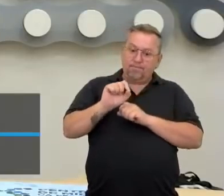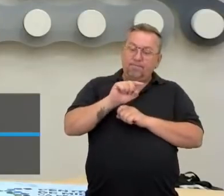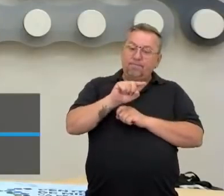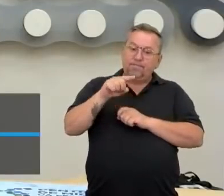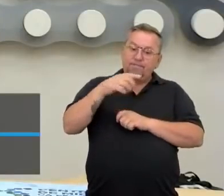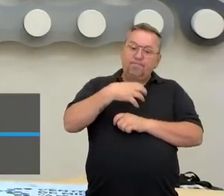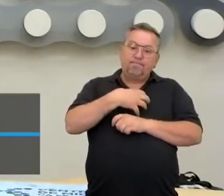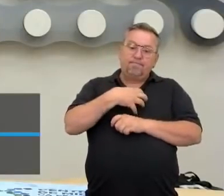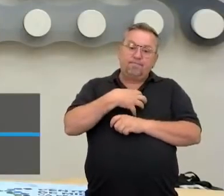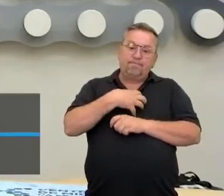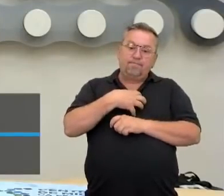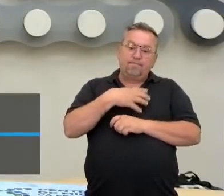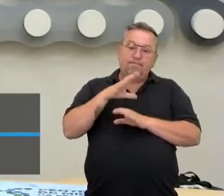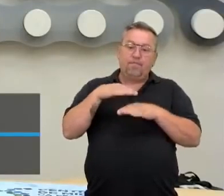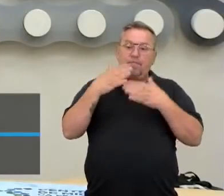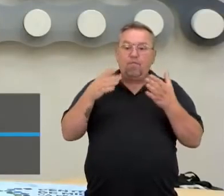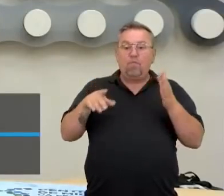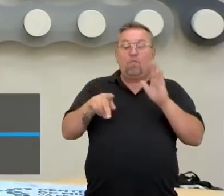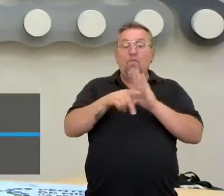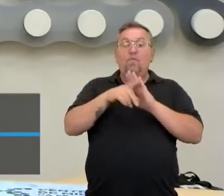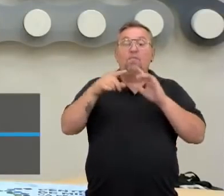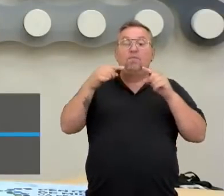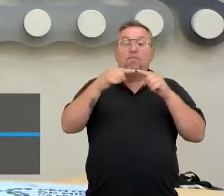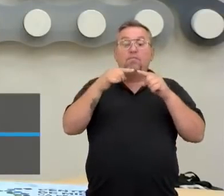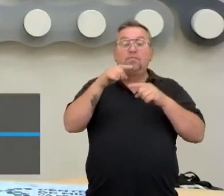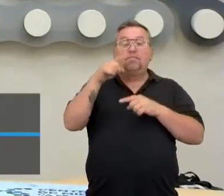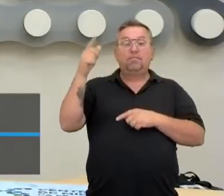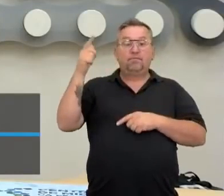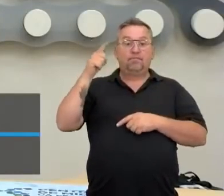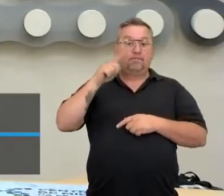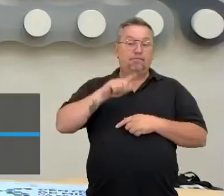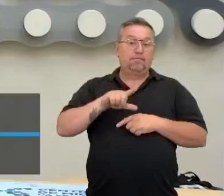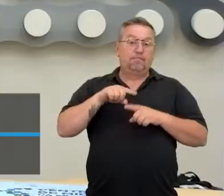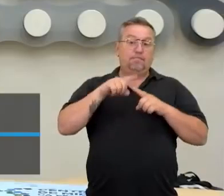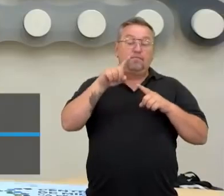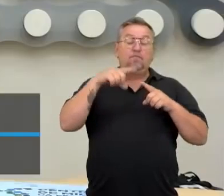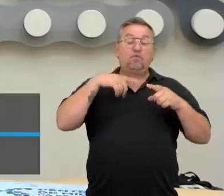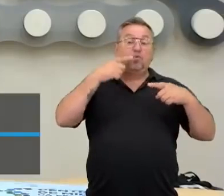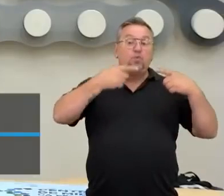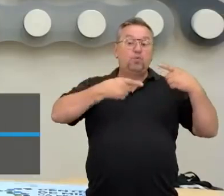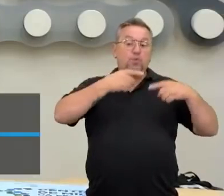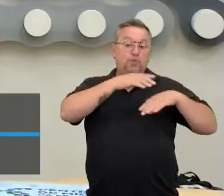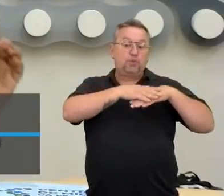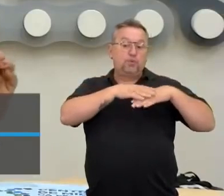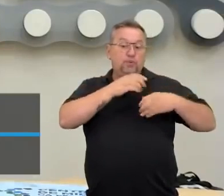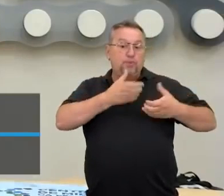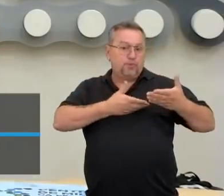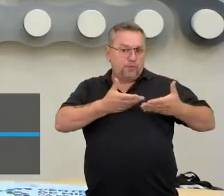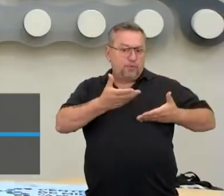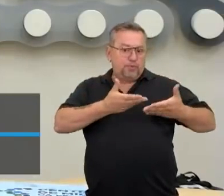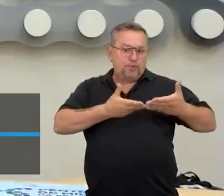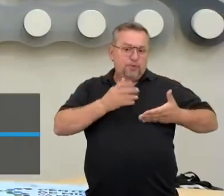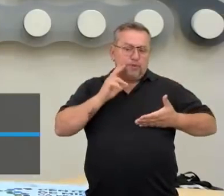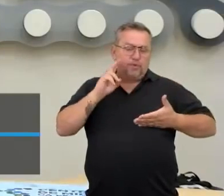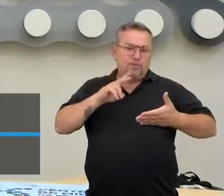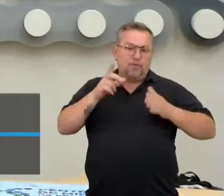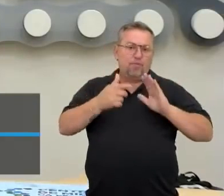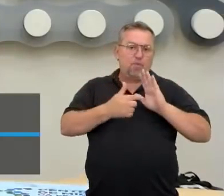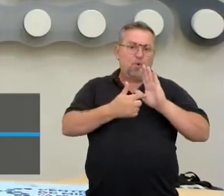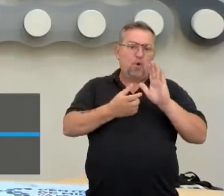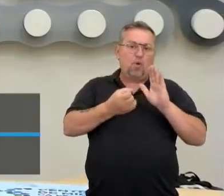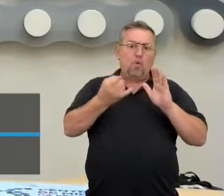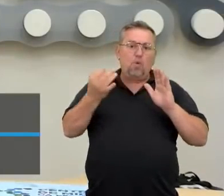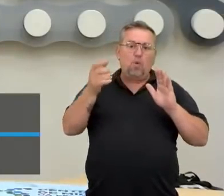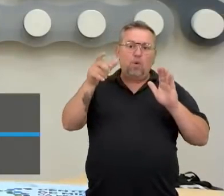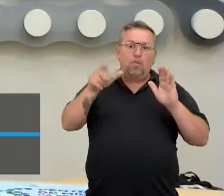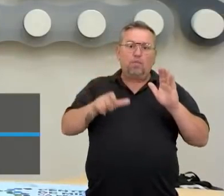essa situação? Quais seriam os pontos ali que você conseguiria no seu debate ou nas suas ideias e pontuar ali contra o